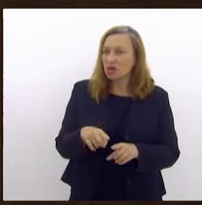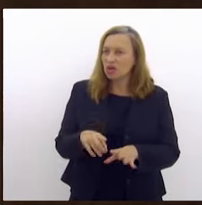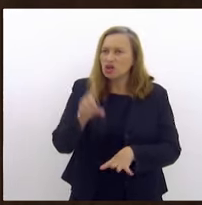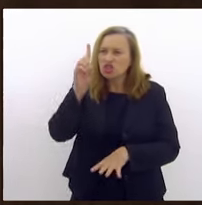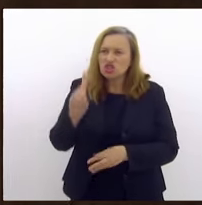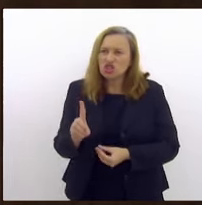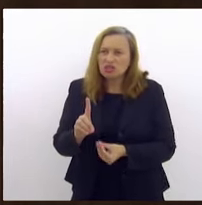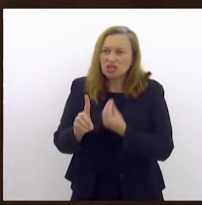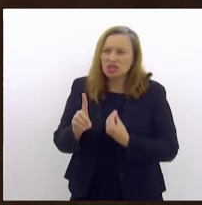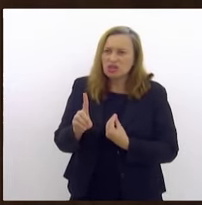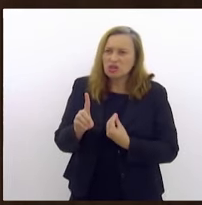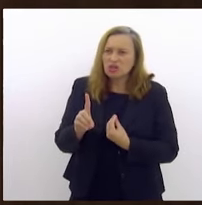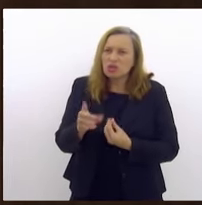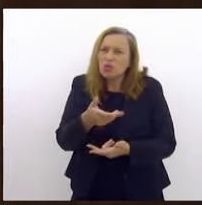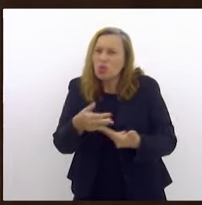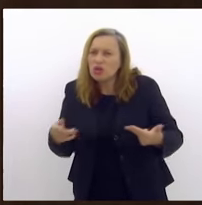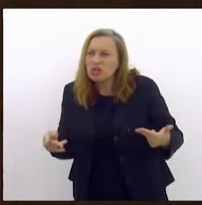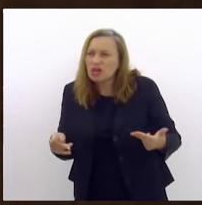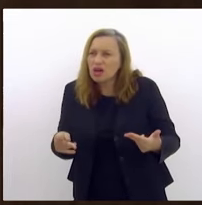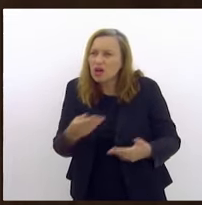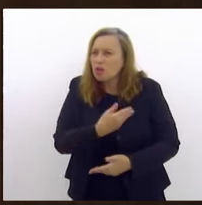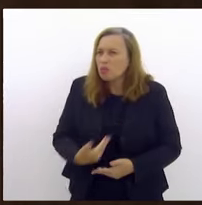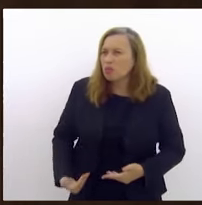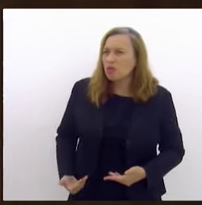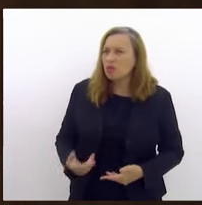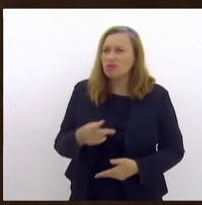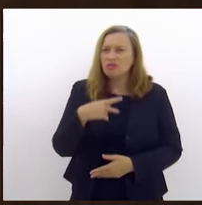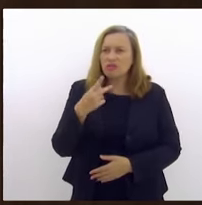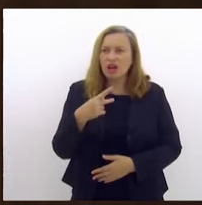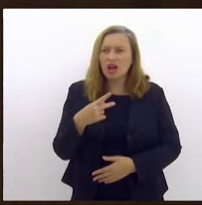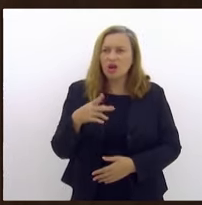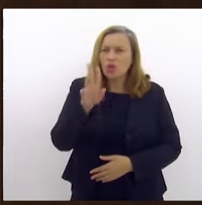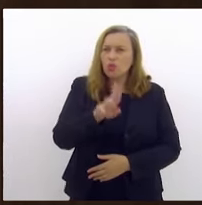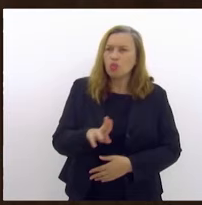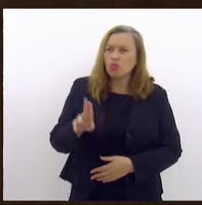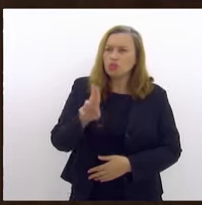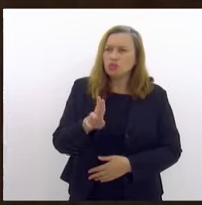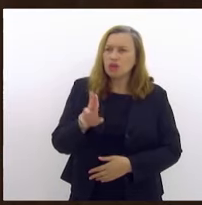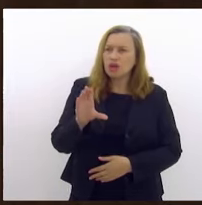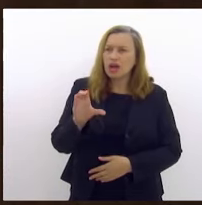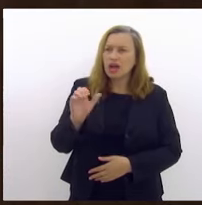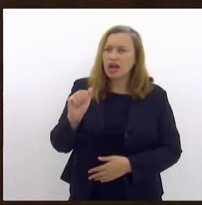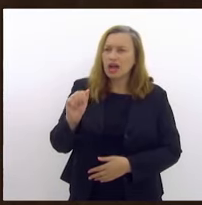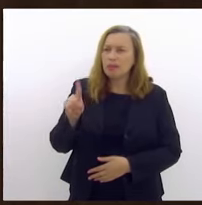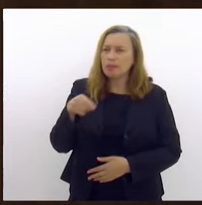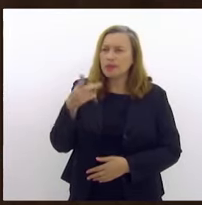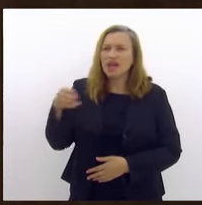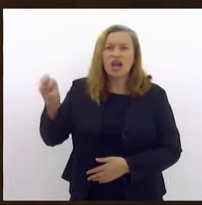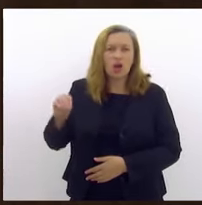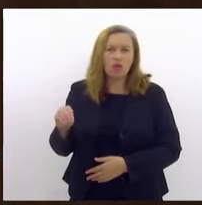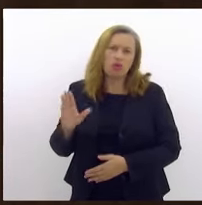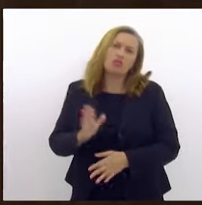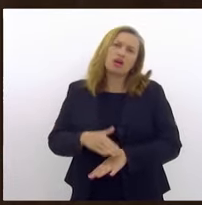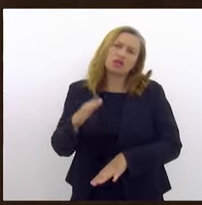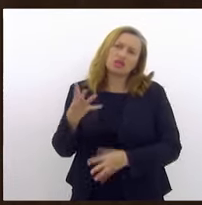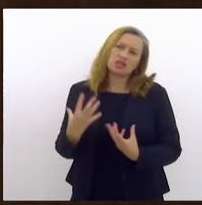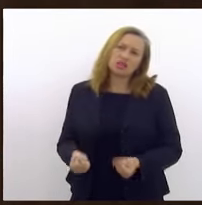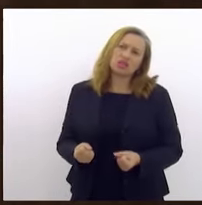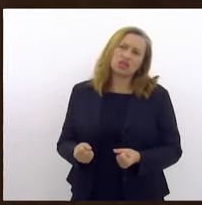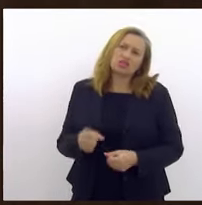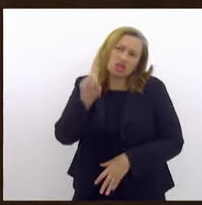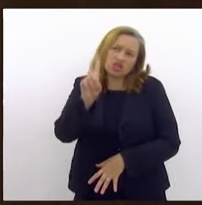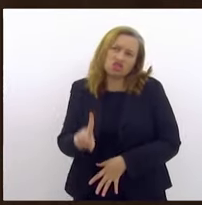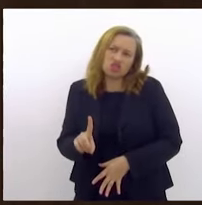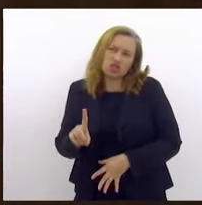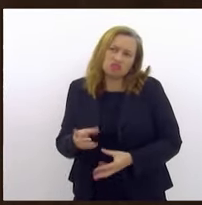questão pública. Seria mais fácil falar aqui, então, de uso capião, pô. Seria muito mais fácil, seria mais aceitável do que falar do direito